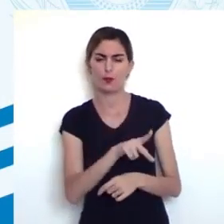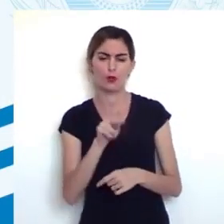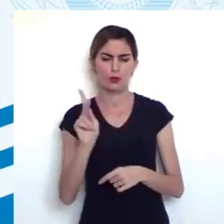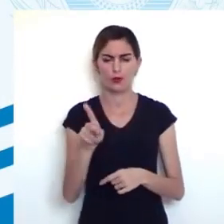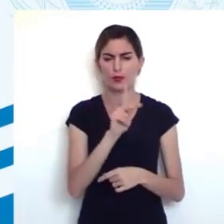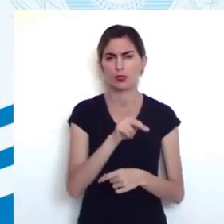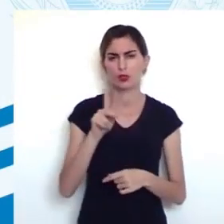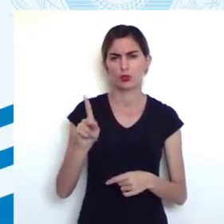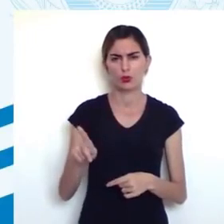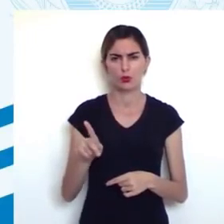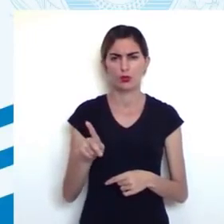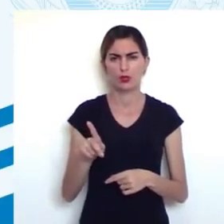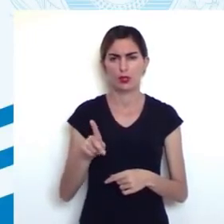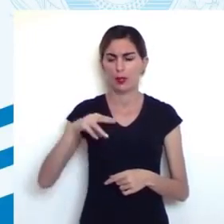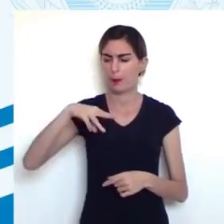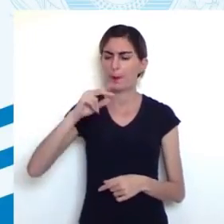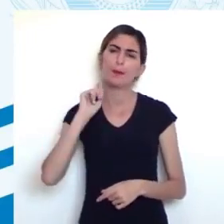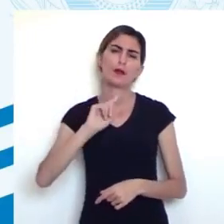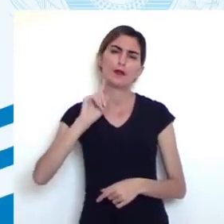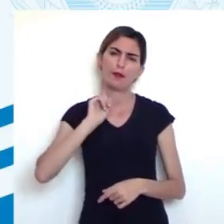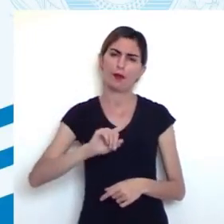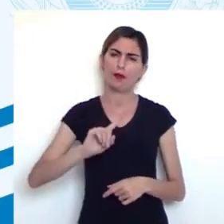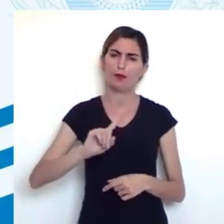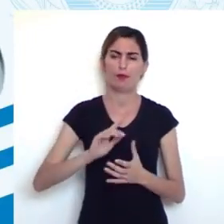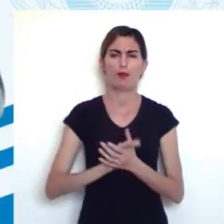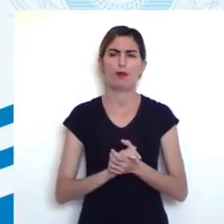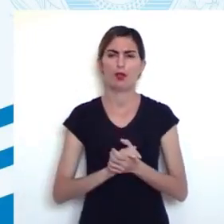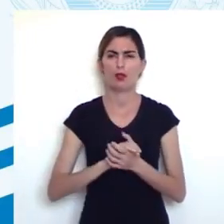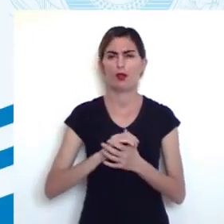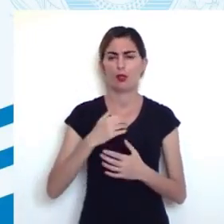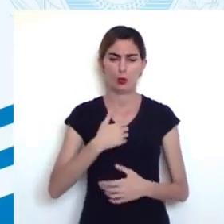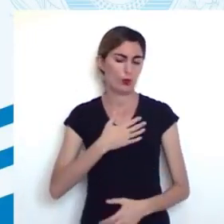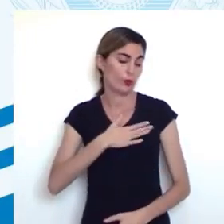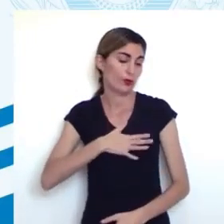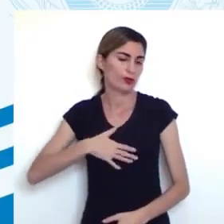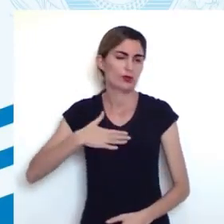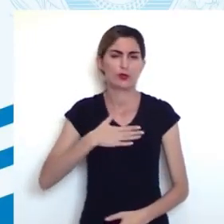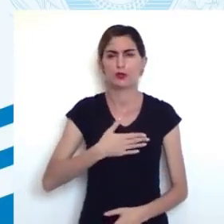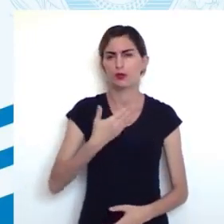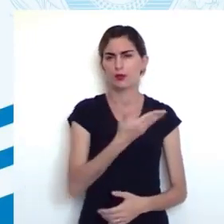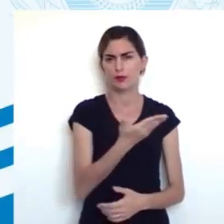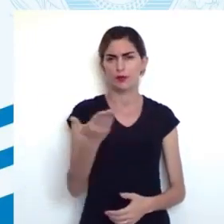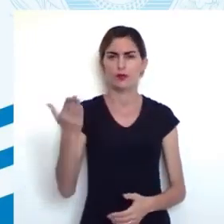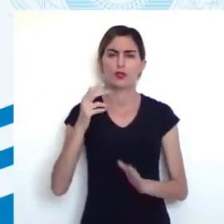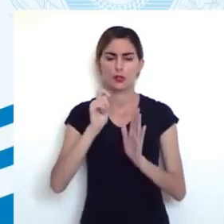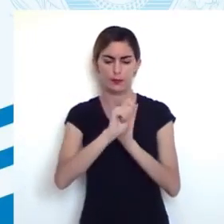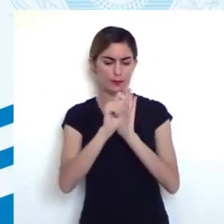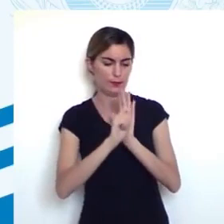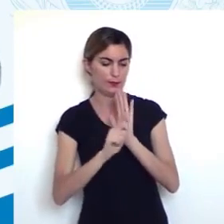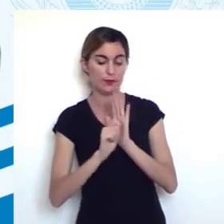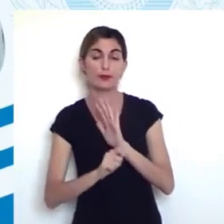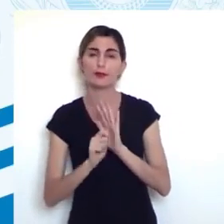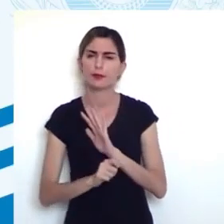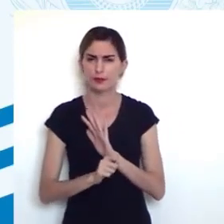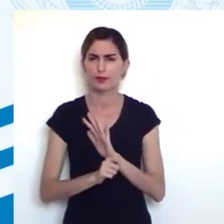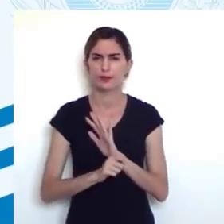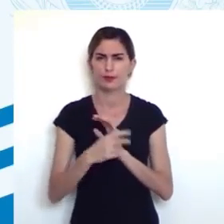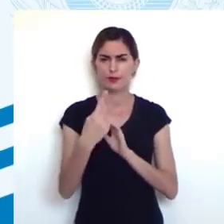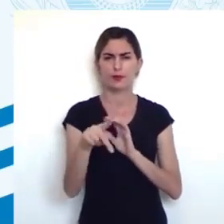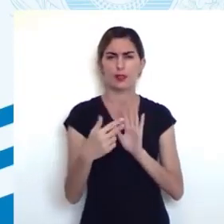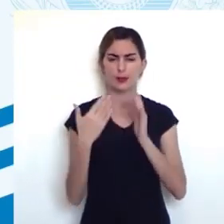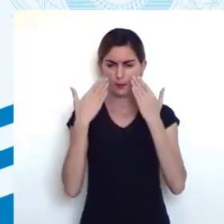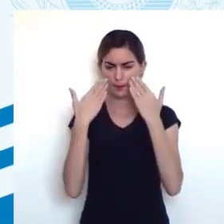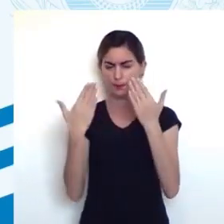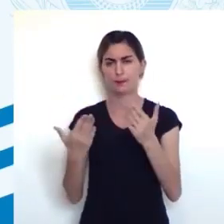professora mineira. Eu gostaria que vocês registrassem esta